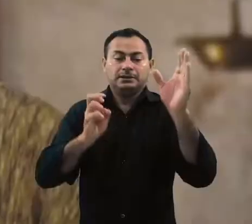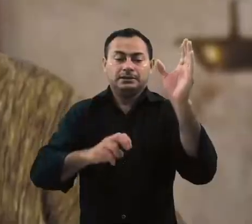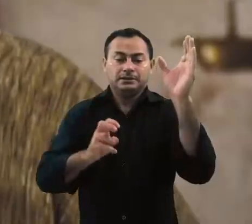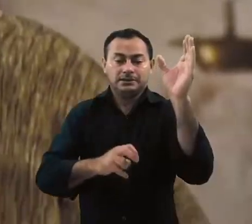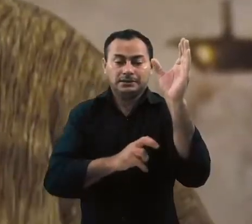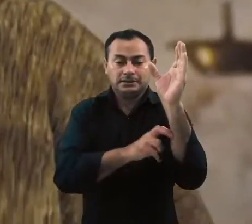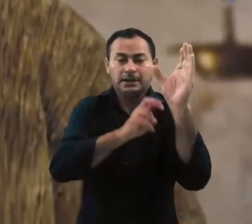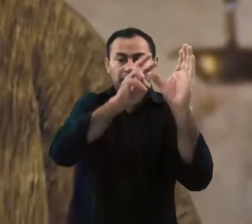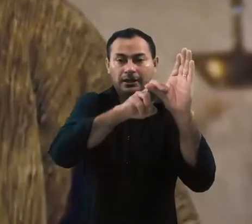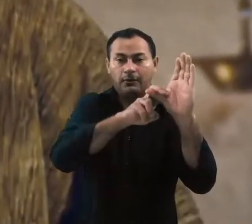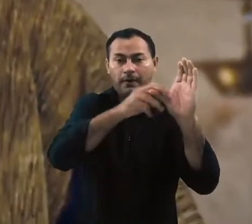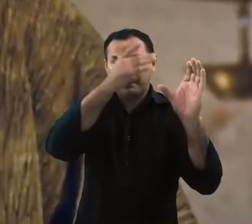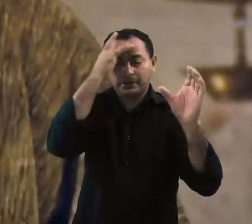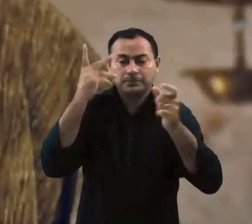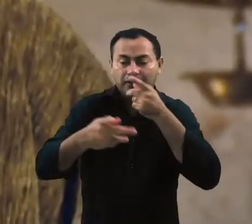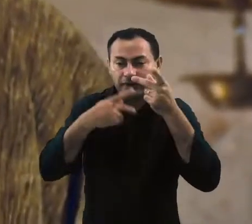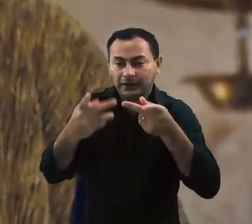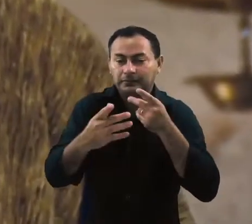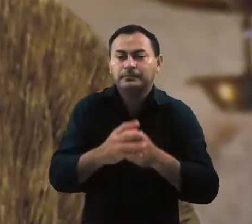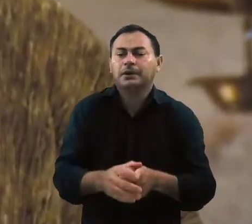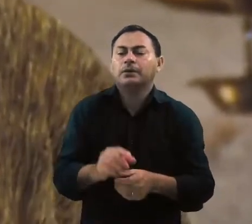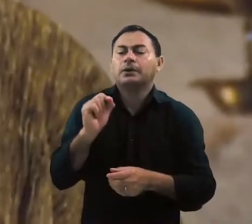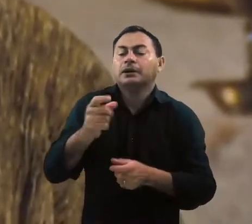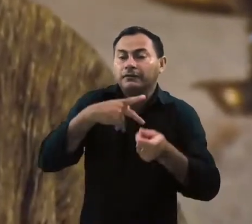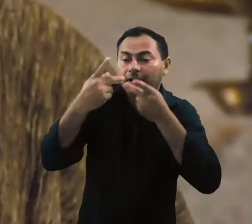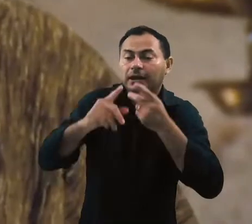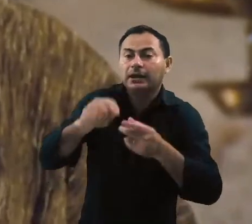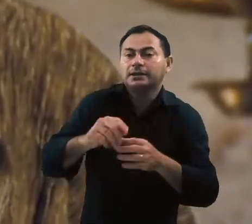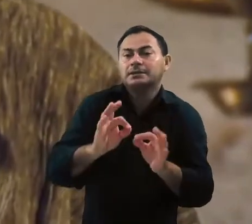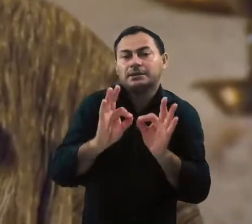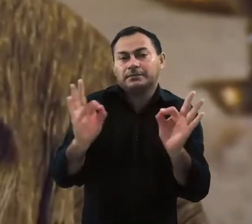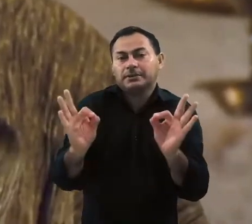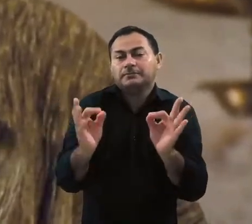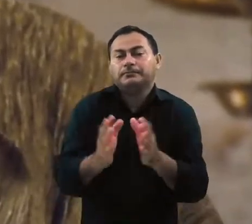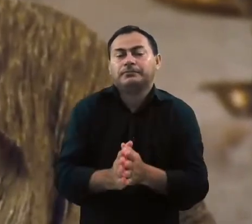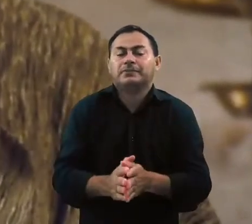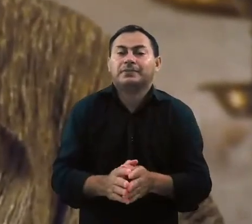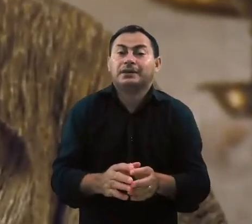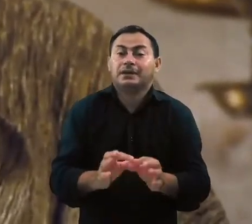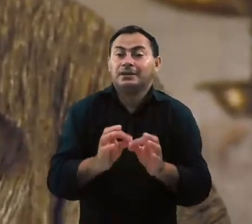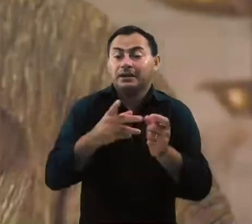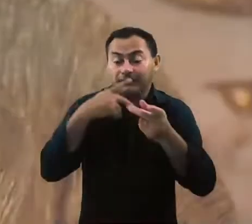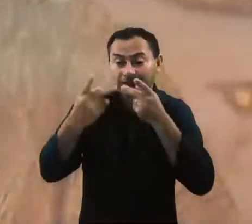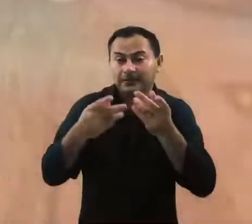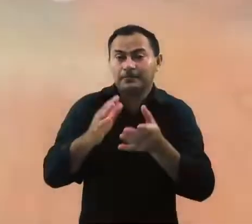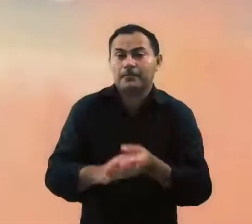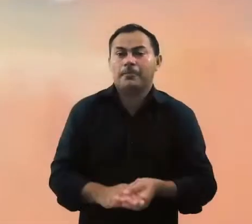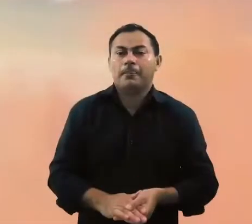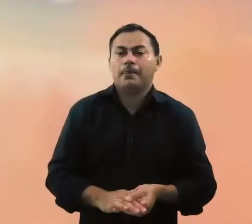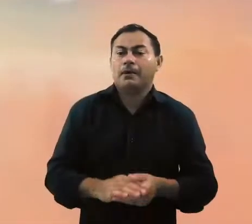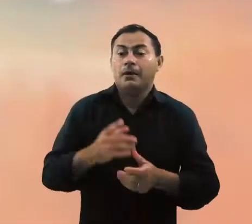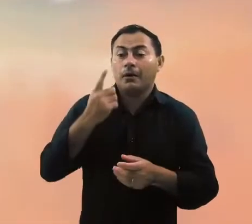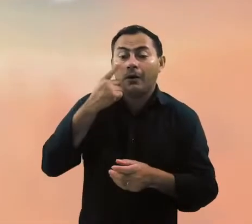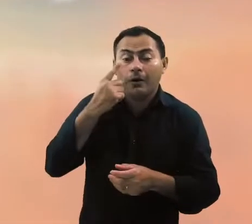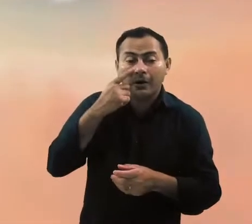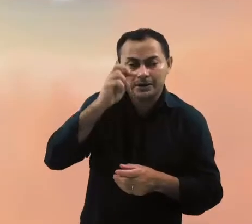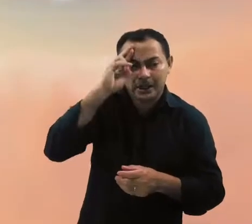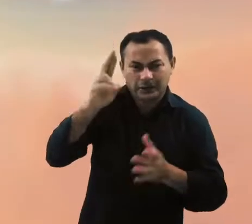ele está em nós Aquilo é a pessoa que tá falando o que ele está dizendo é simplesmente inacreditável